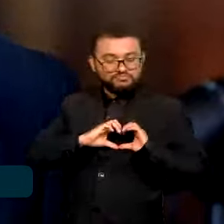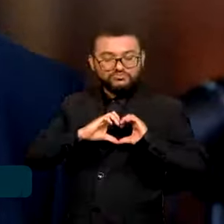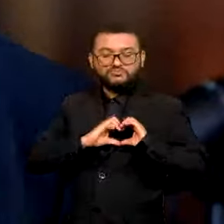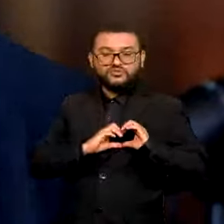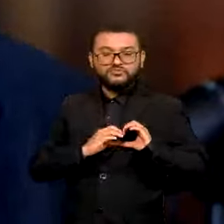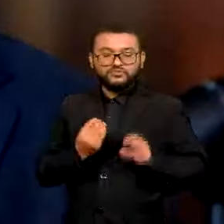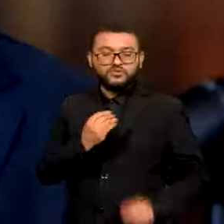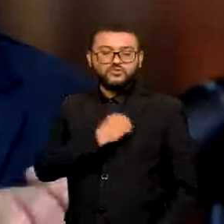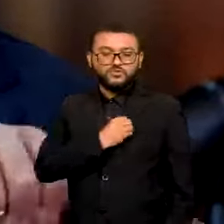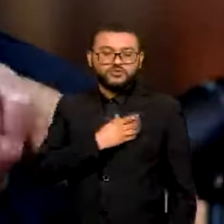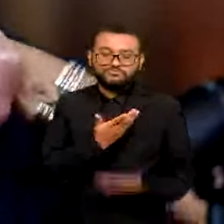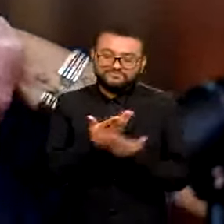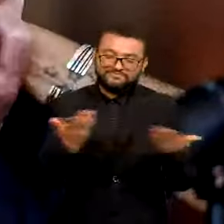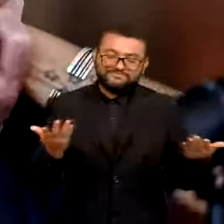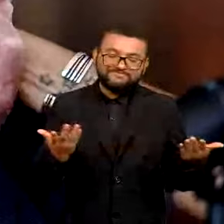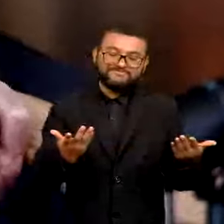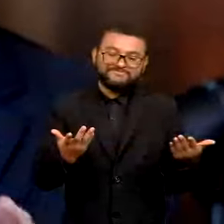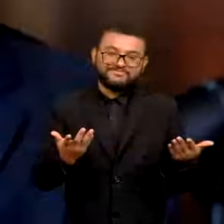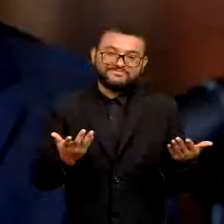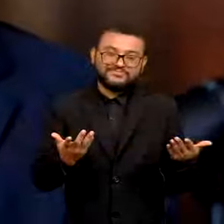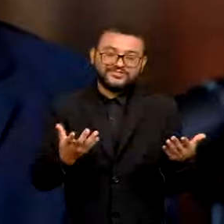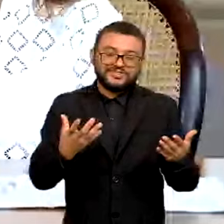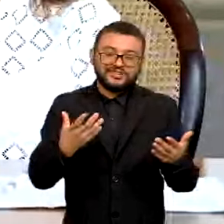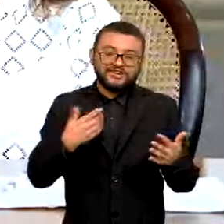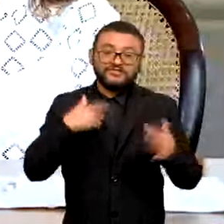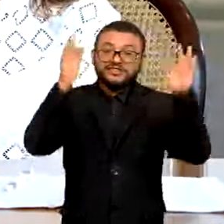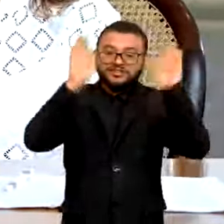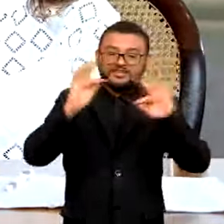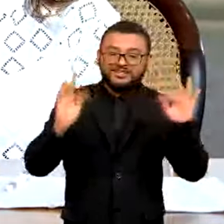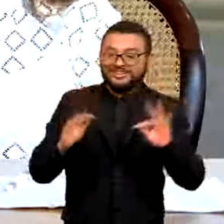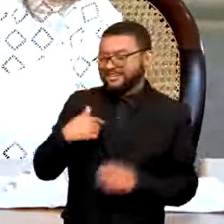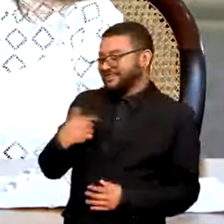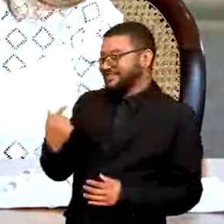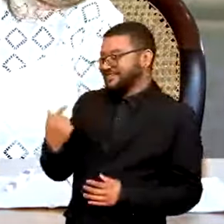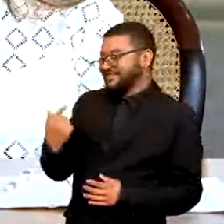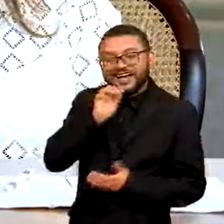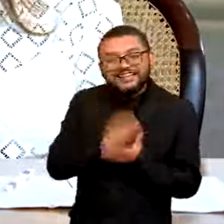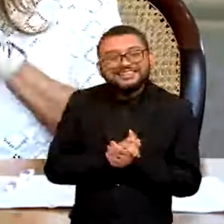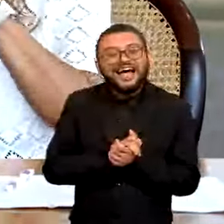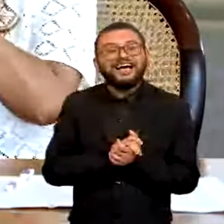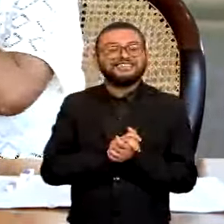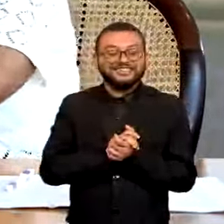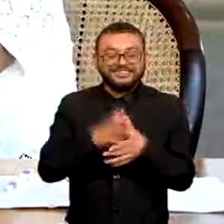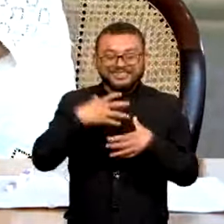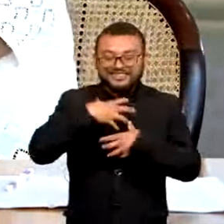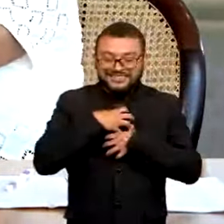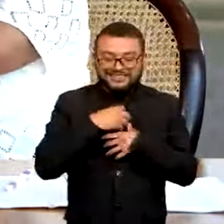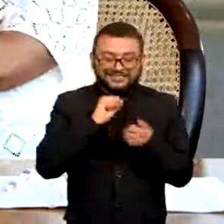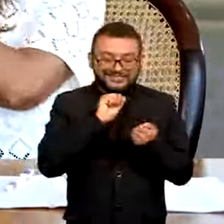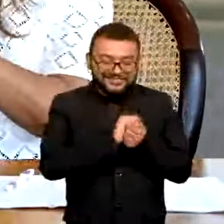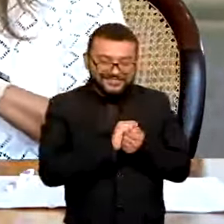vocês, tá? Aqui, eu e a Janja, juntos, até o fim.